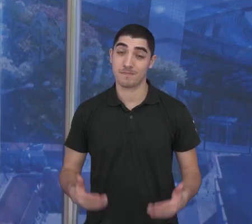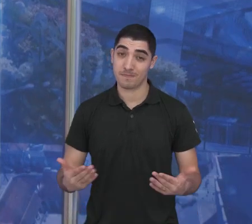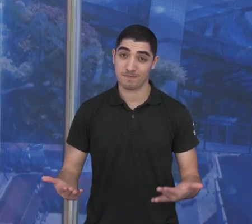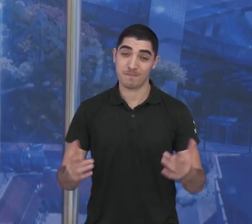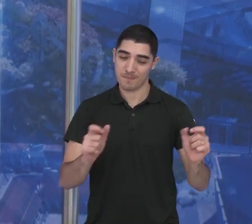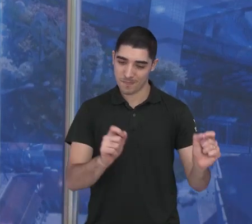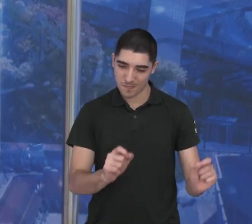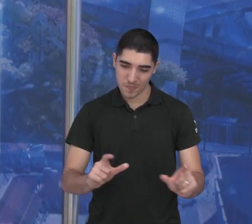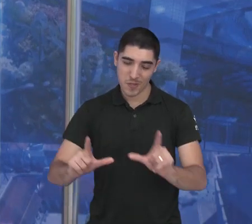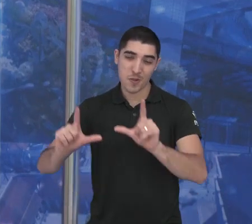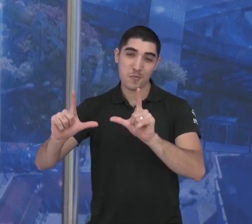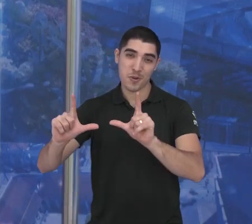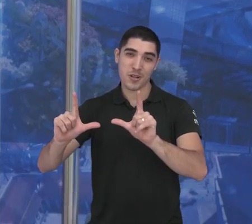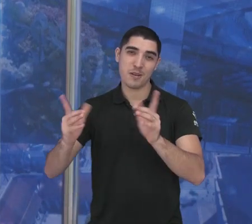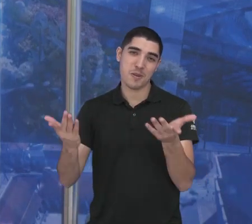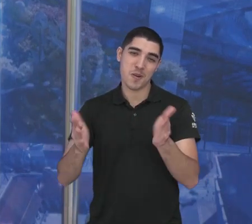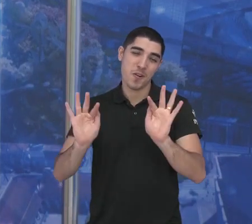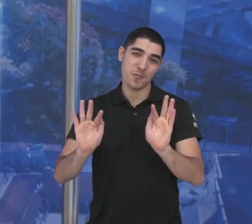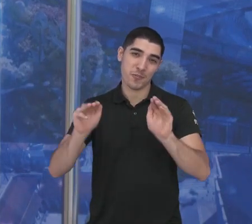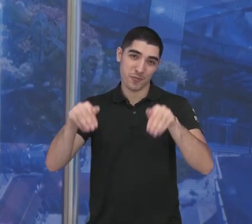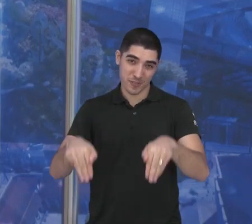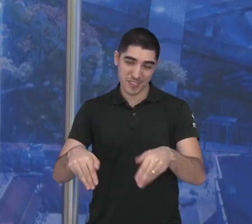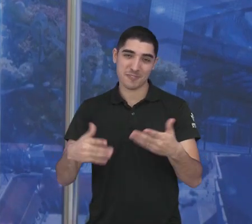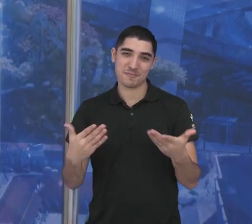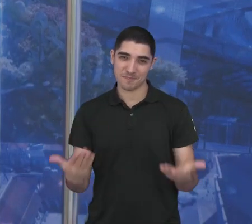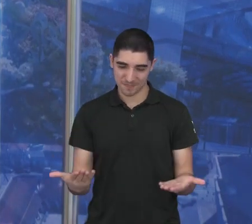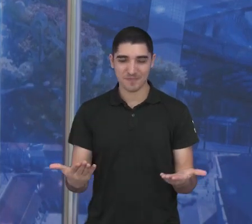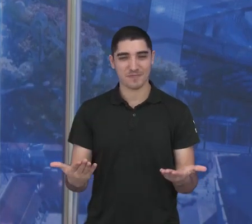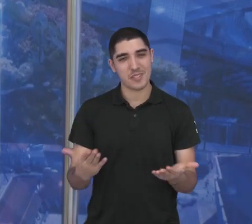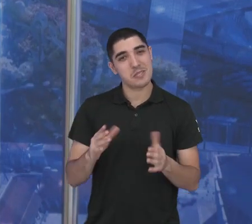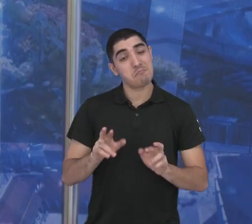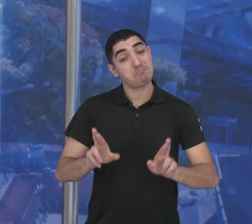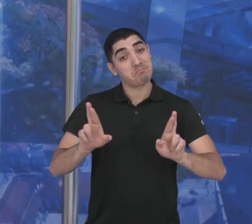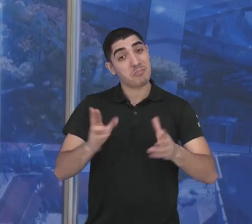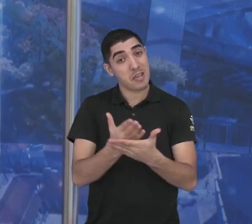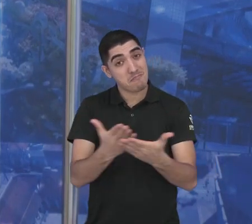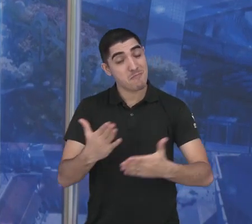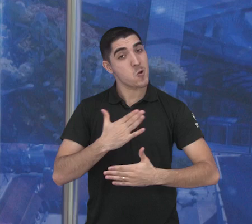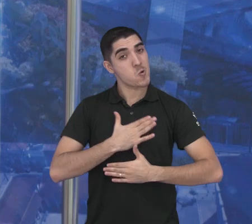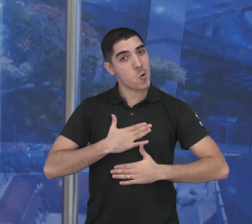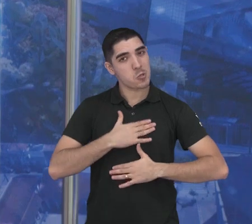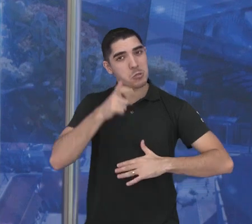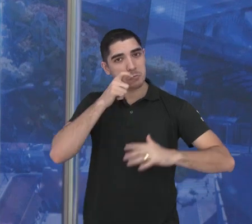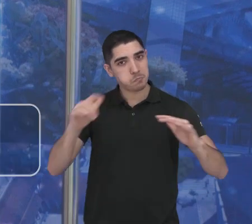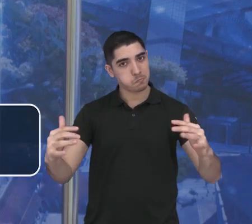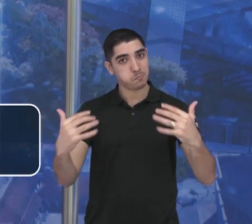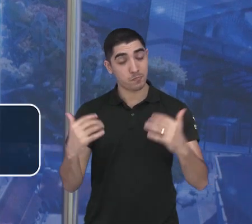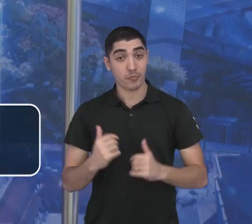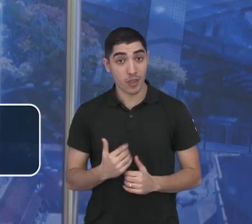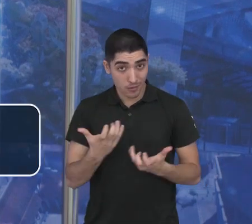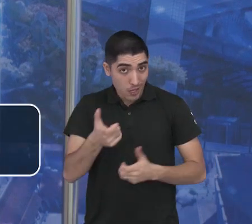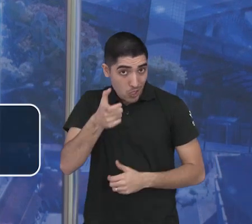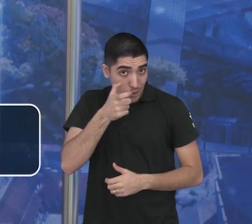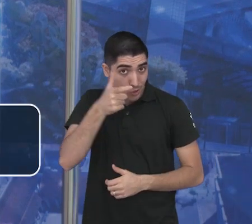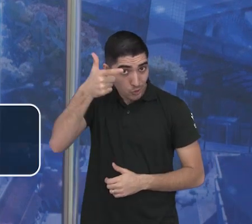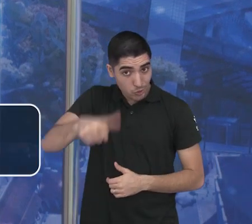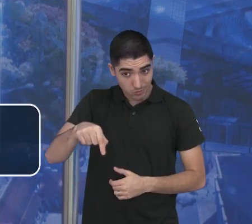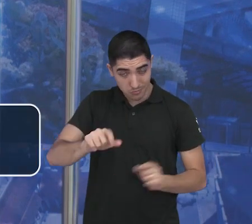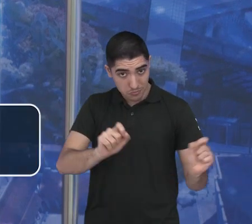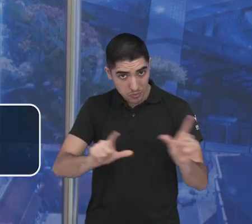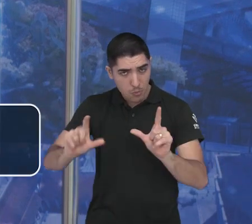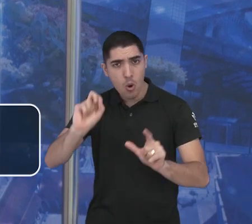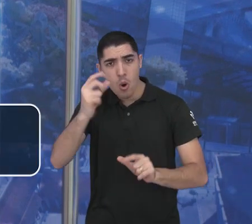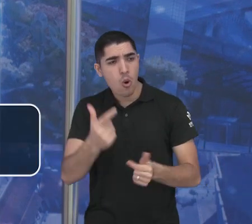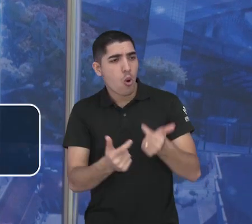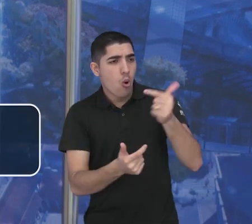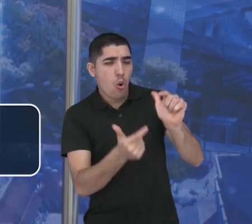É isso, pessoal. Termina aqui mais uma edição do nosso programa. Espero que você tenha aproveitado as informações. Quer rever esse programa